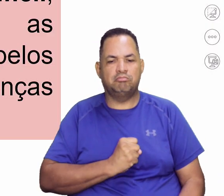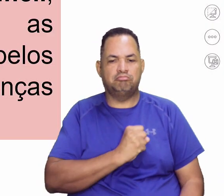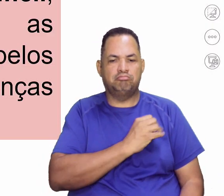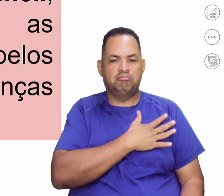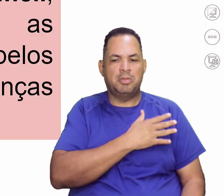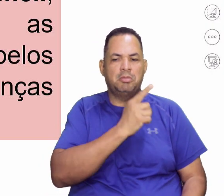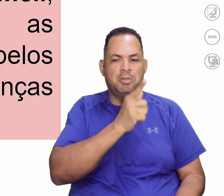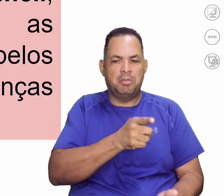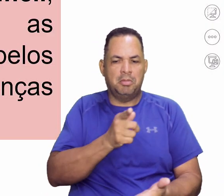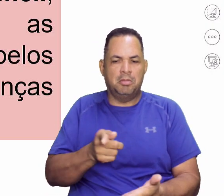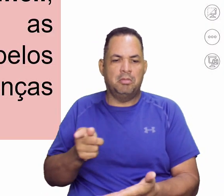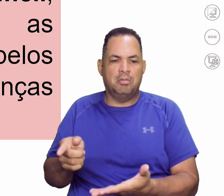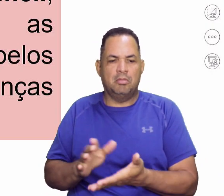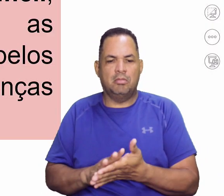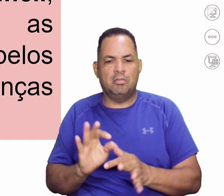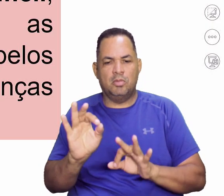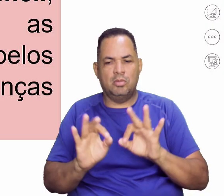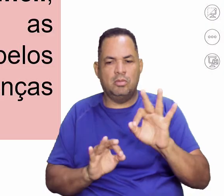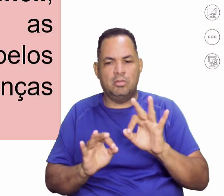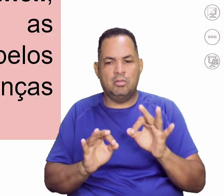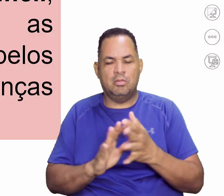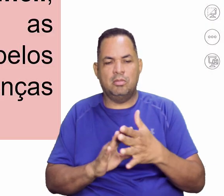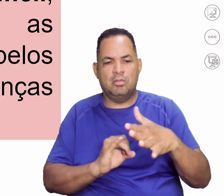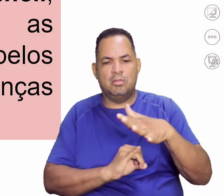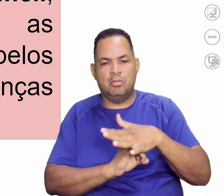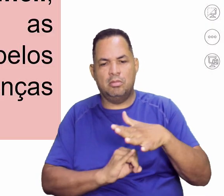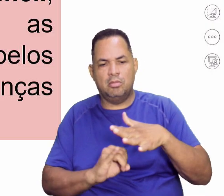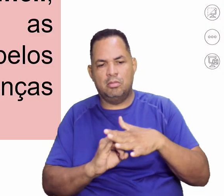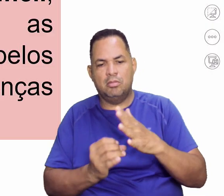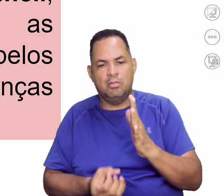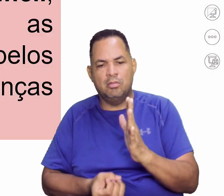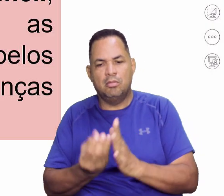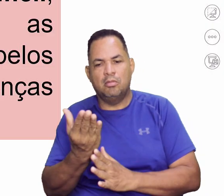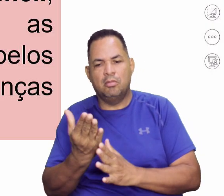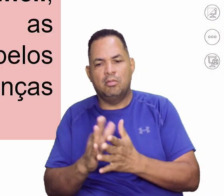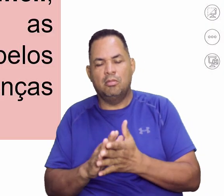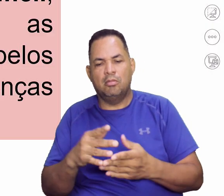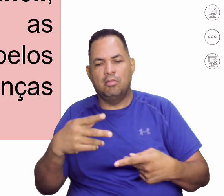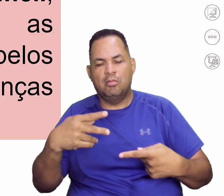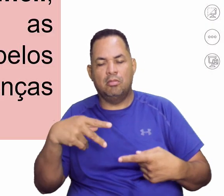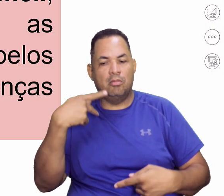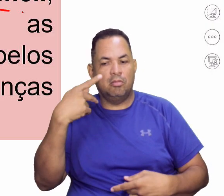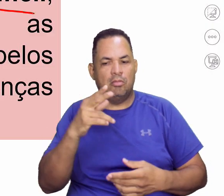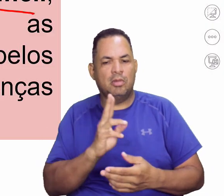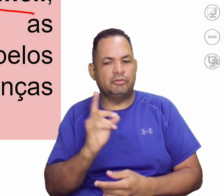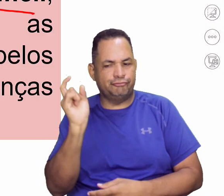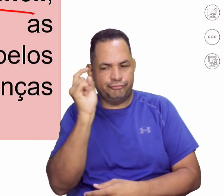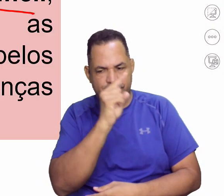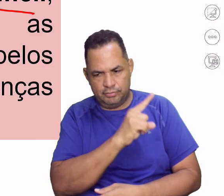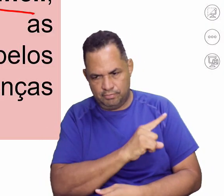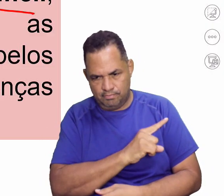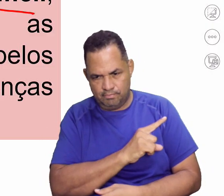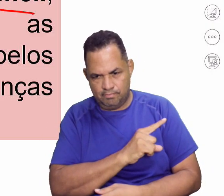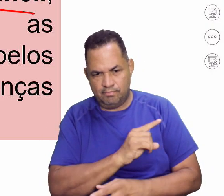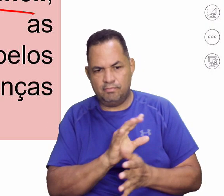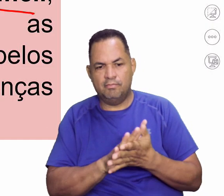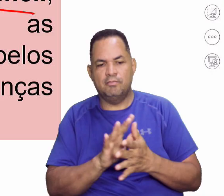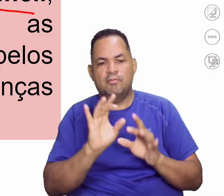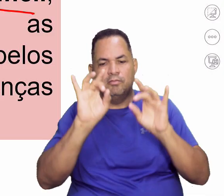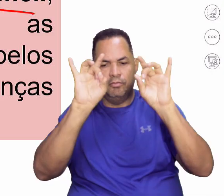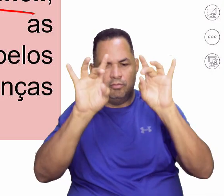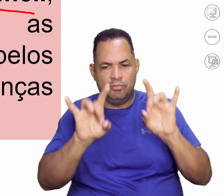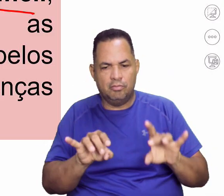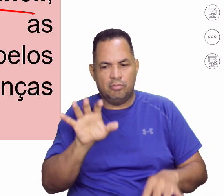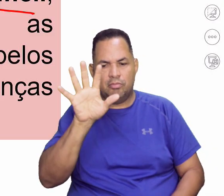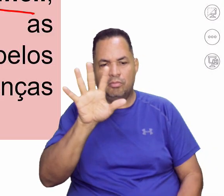conflitos internos. A construção de instituições políticas estáveis foi um processo bem difícil, especialmente